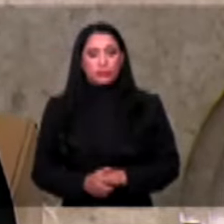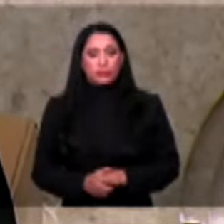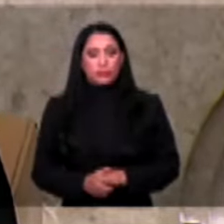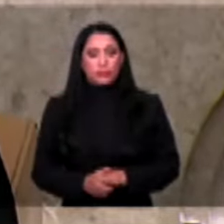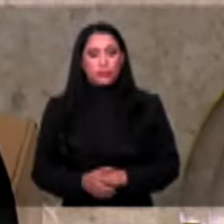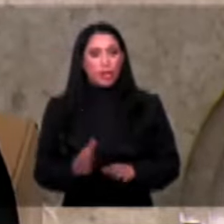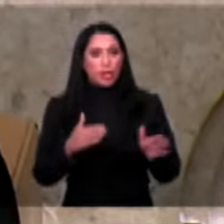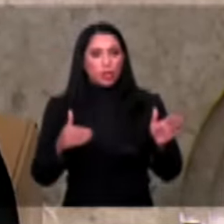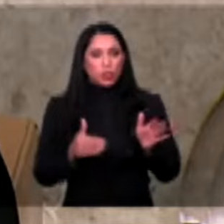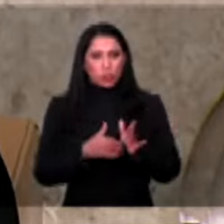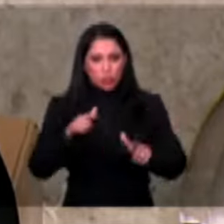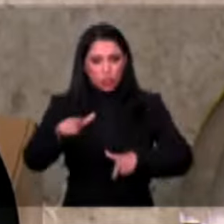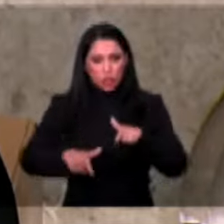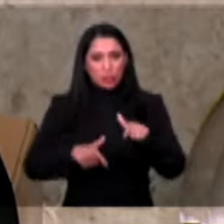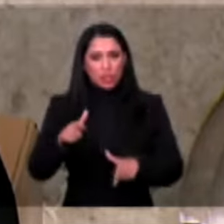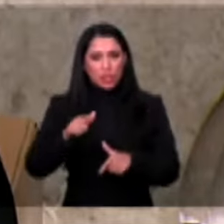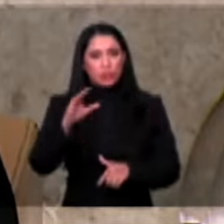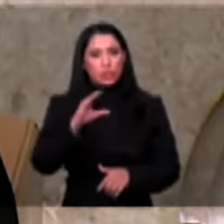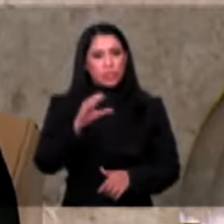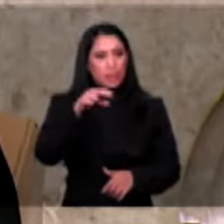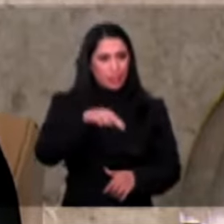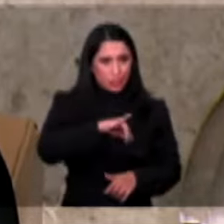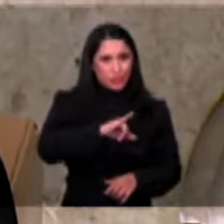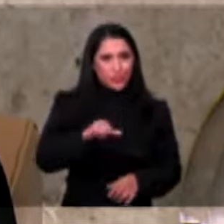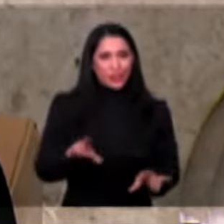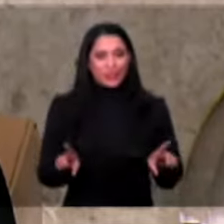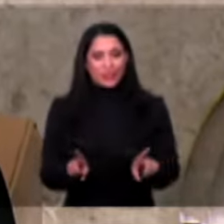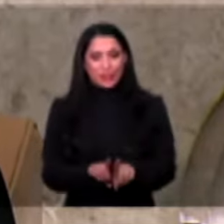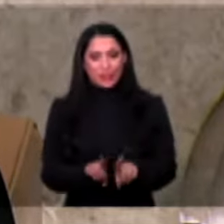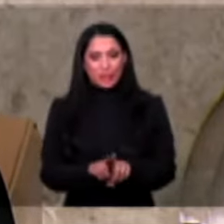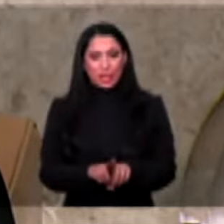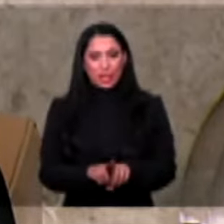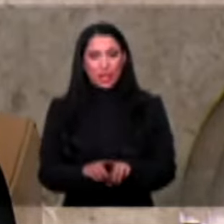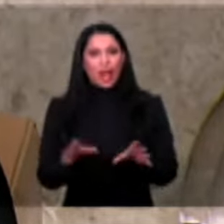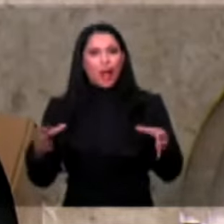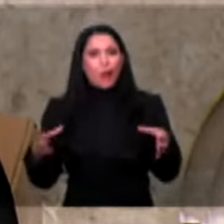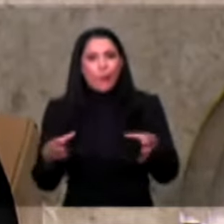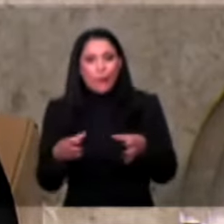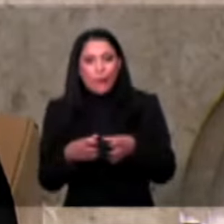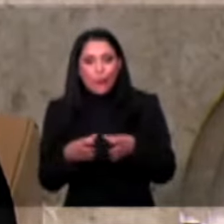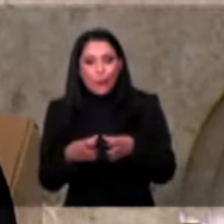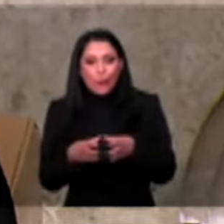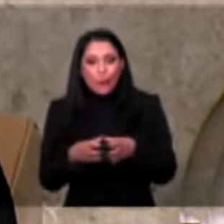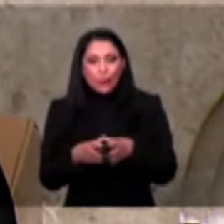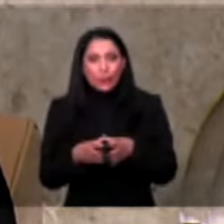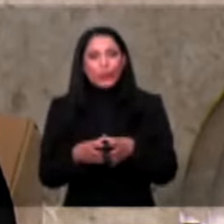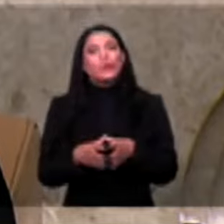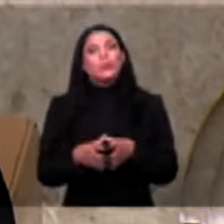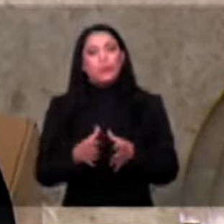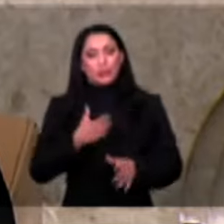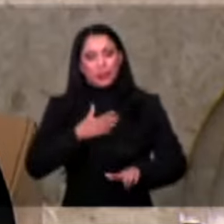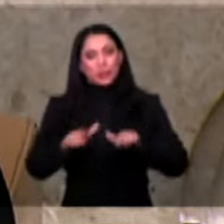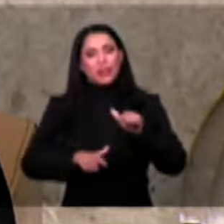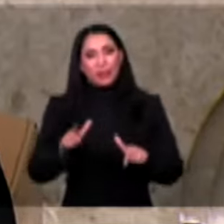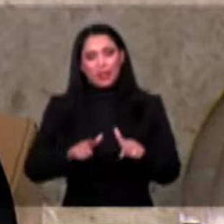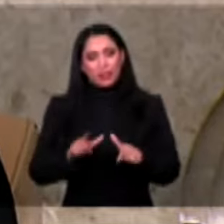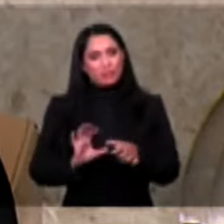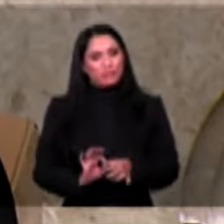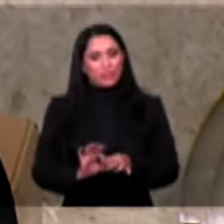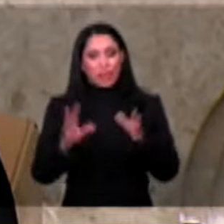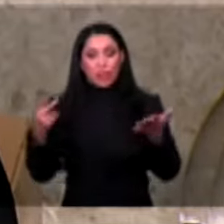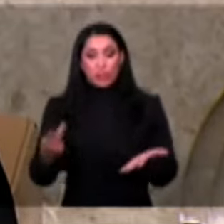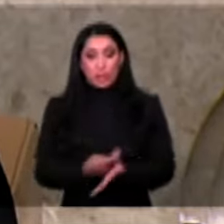desta casa e do Conselho Nacional de Justiça. A toda a minha equipe que permite que tudo aconteça.